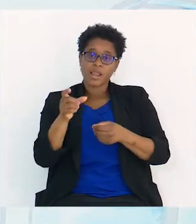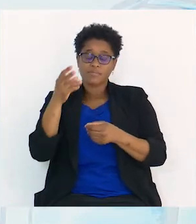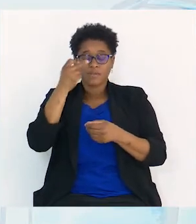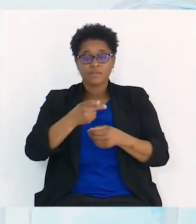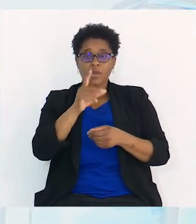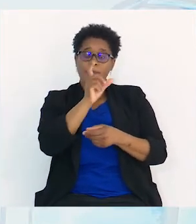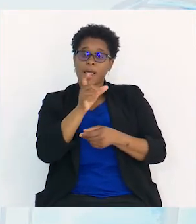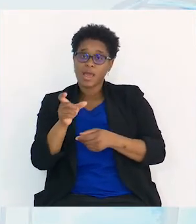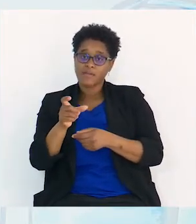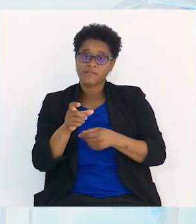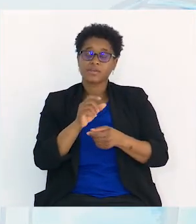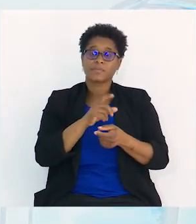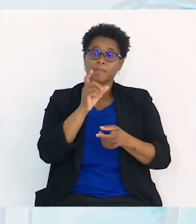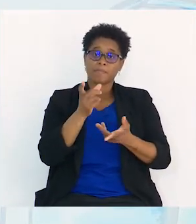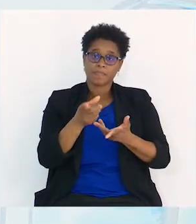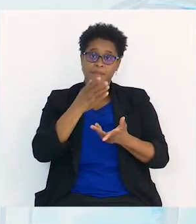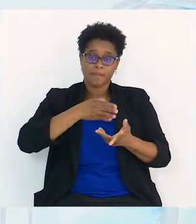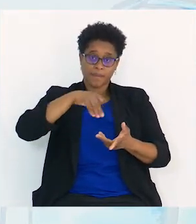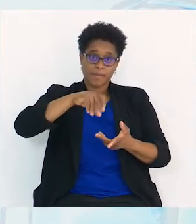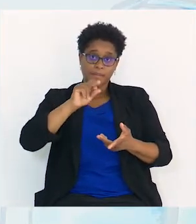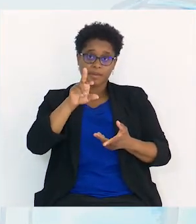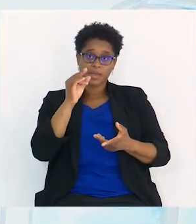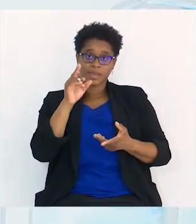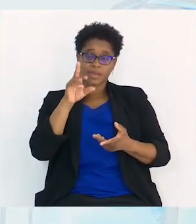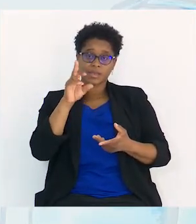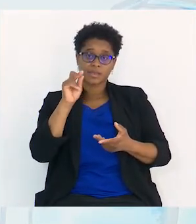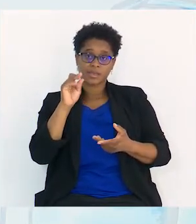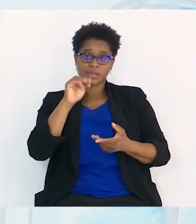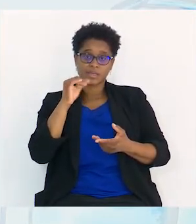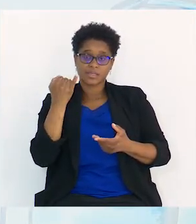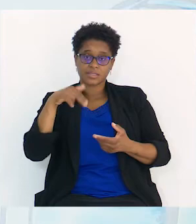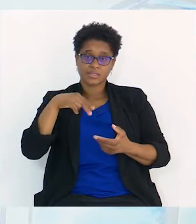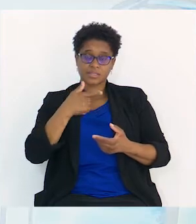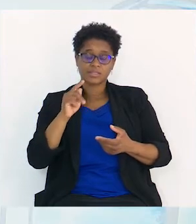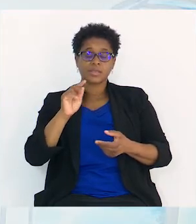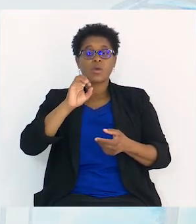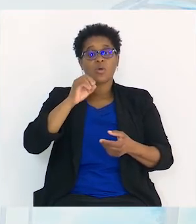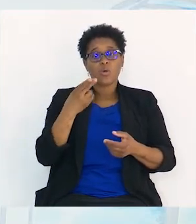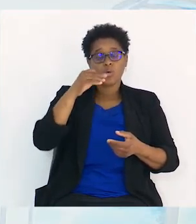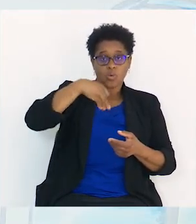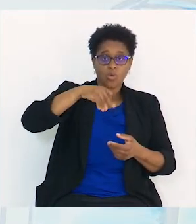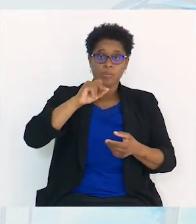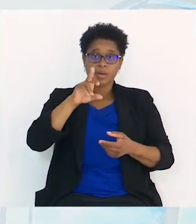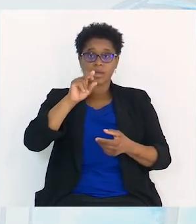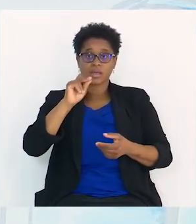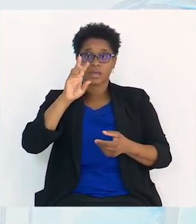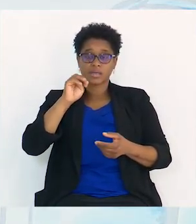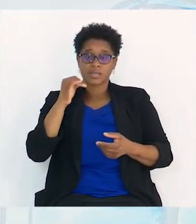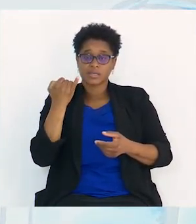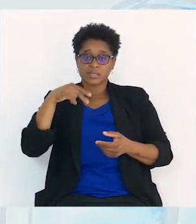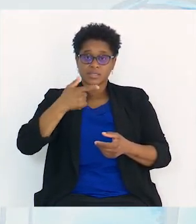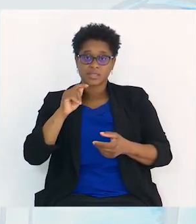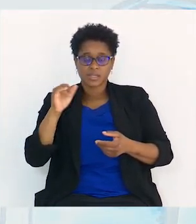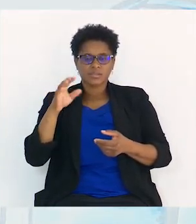derivada por parassíntese ou então palavra parasintética. Mas como é que tu vais ver que a palavra é parasintética? Se tirares